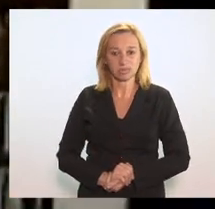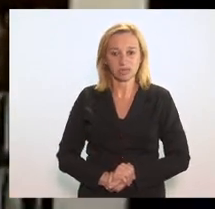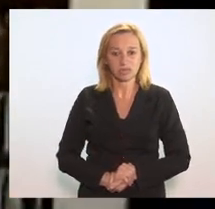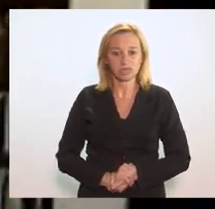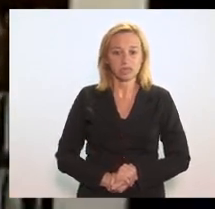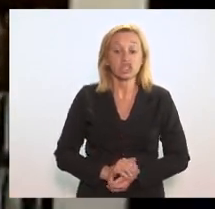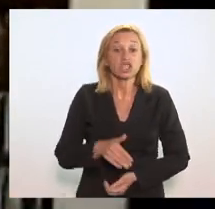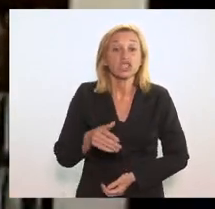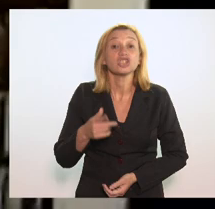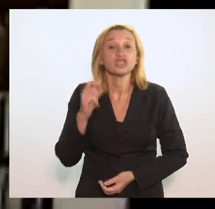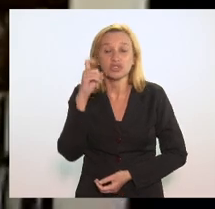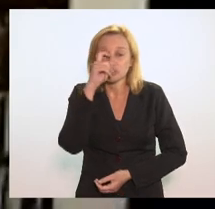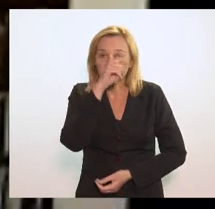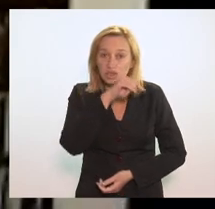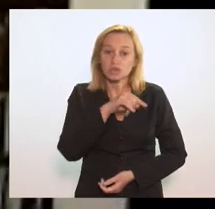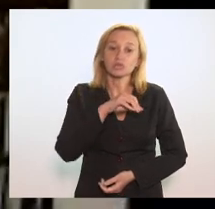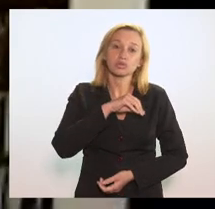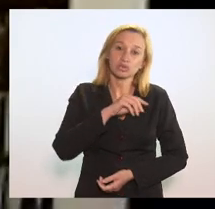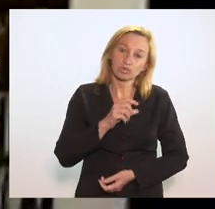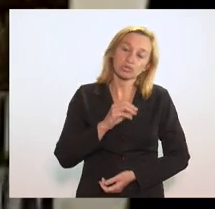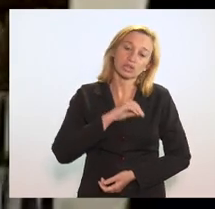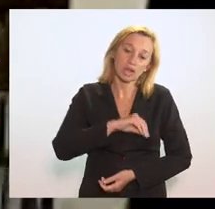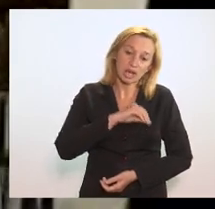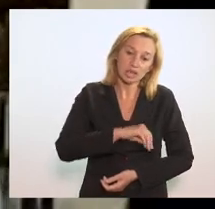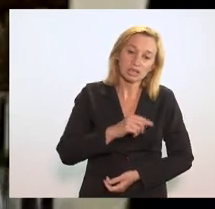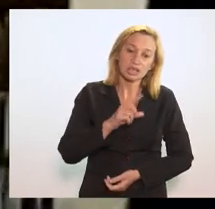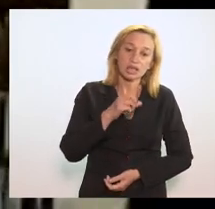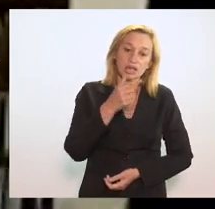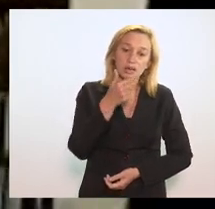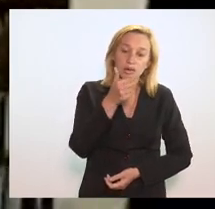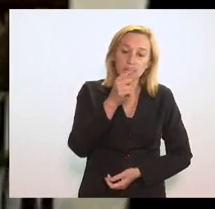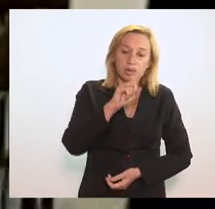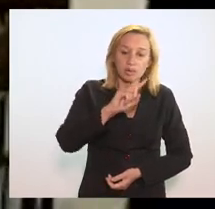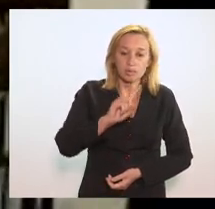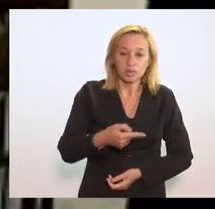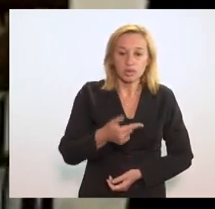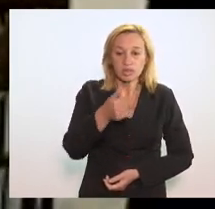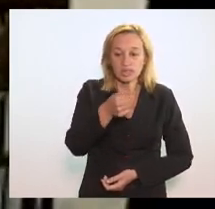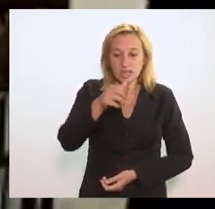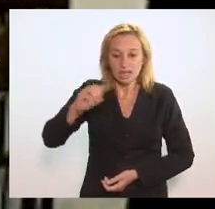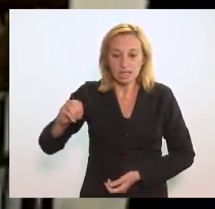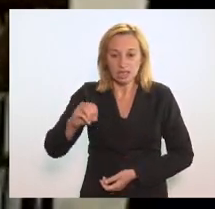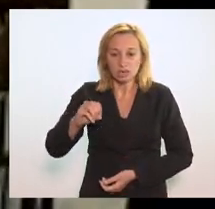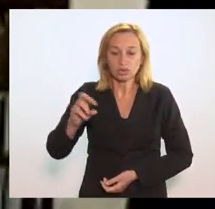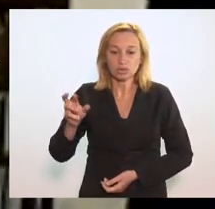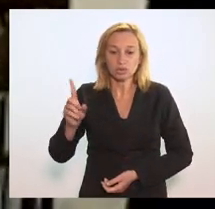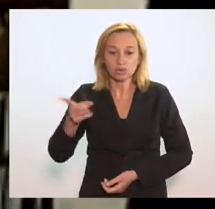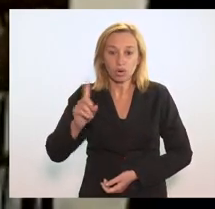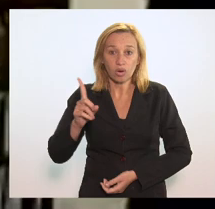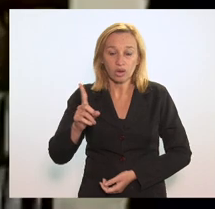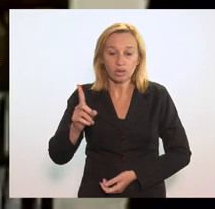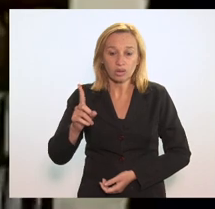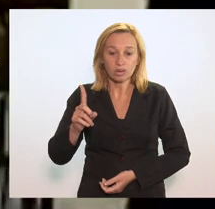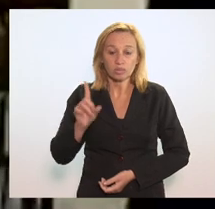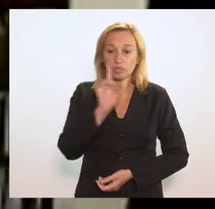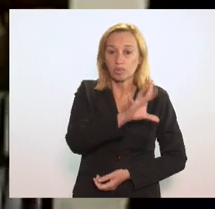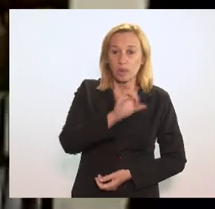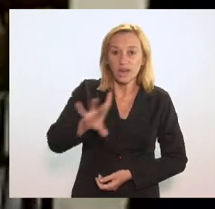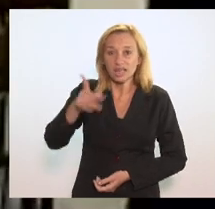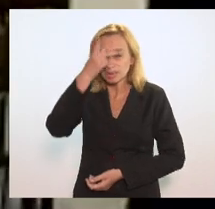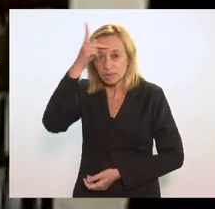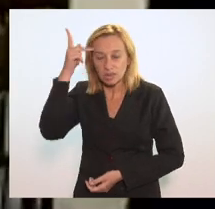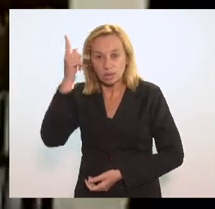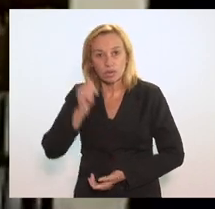em dificuldades financeiras, $1.700. Sabe o que significa $1.700 por pessoa?